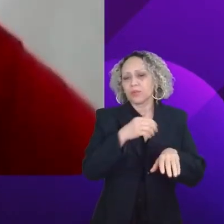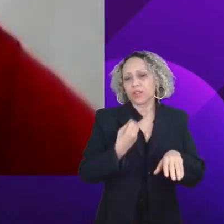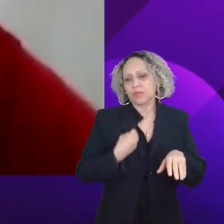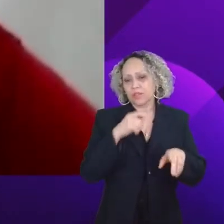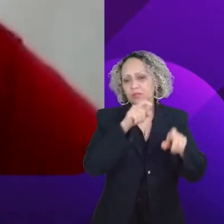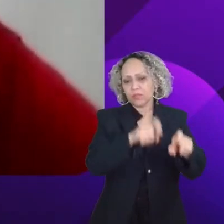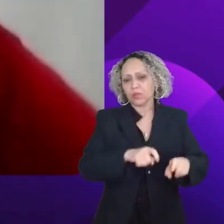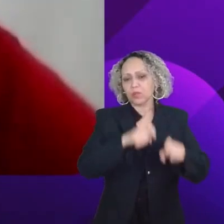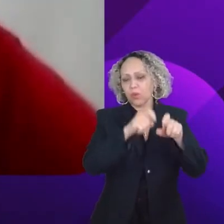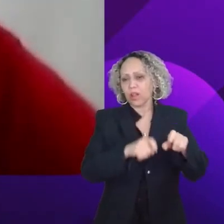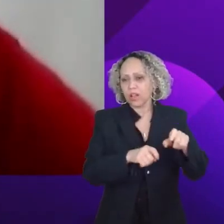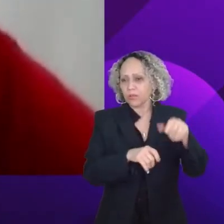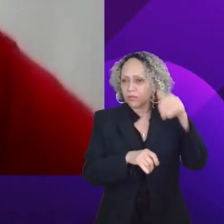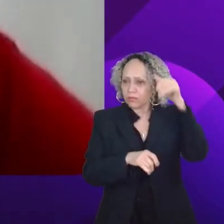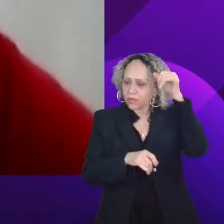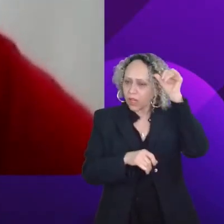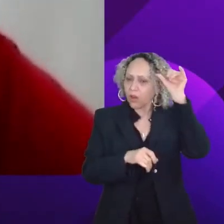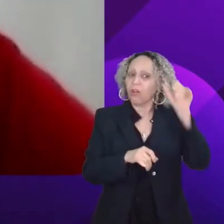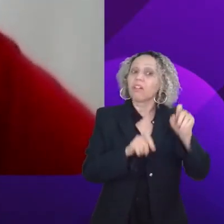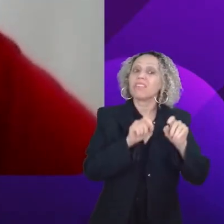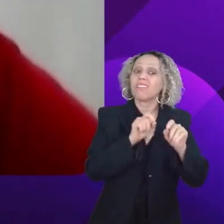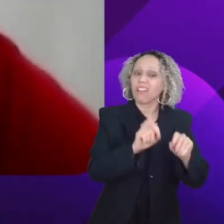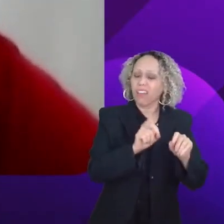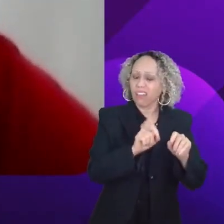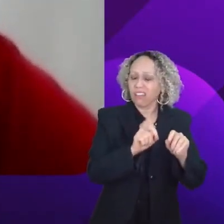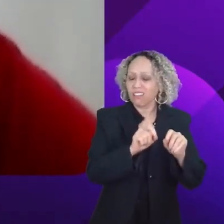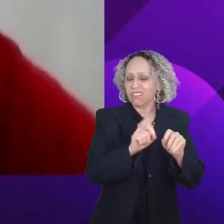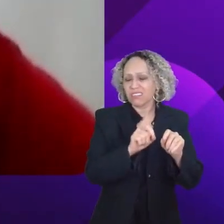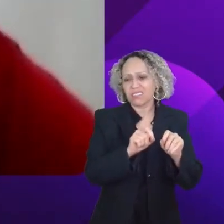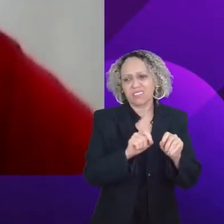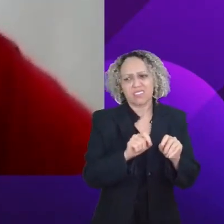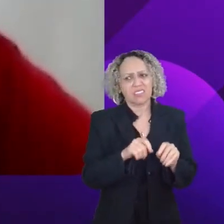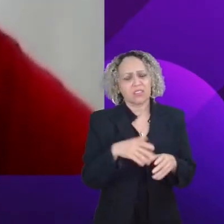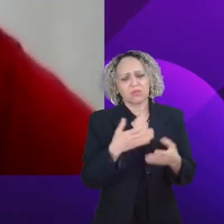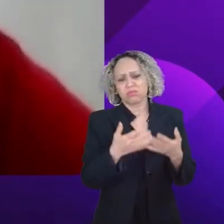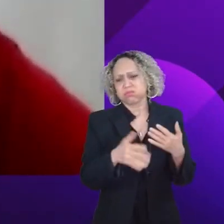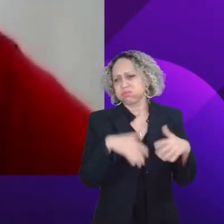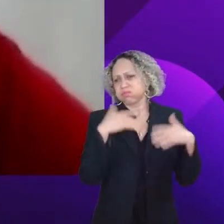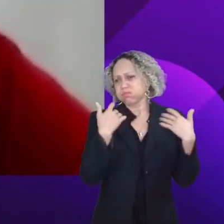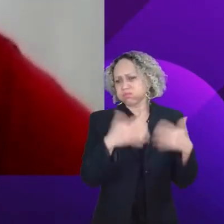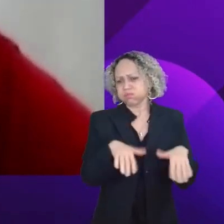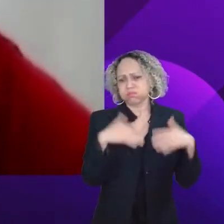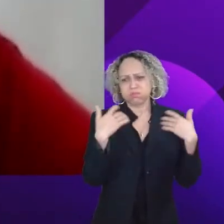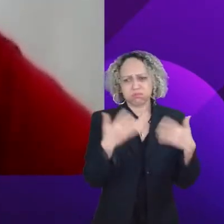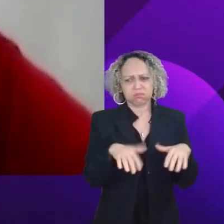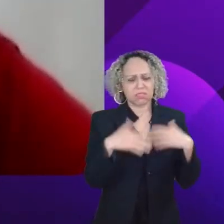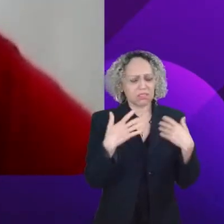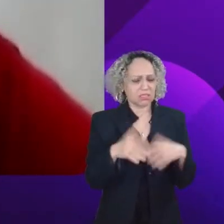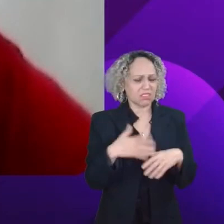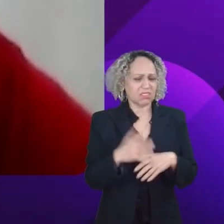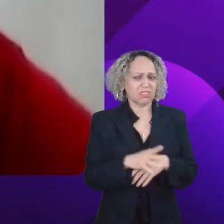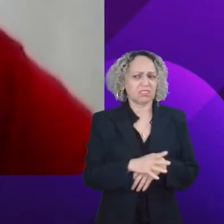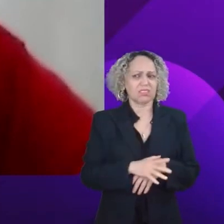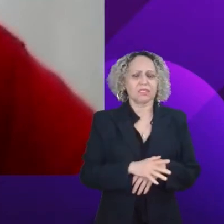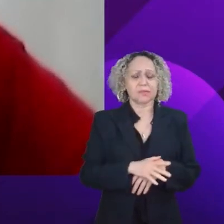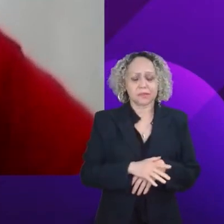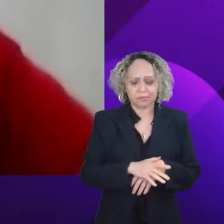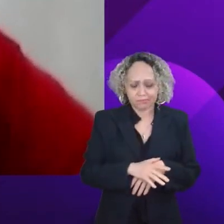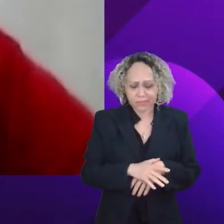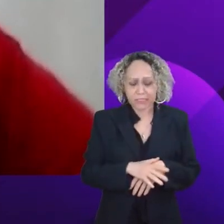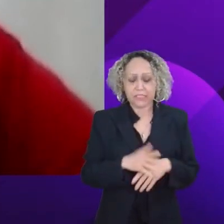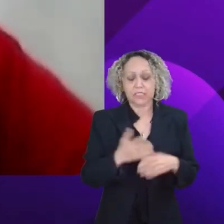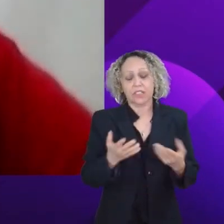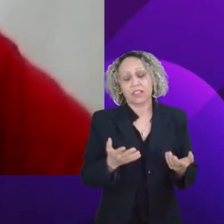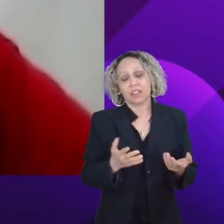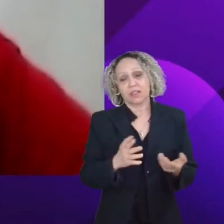além do que o que a gente está acostumado no dia a dia, a